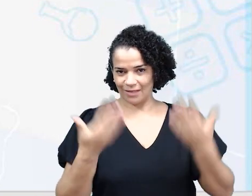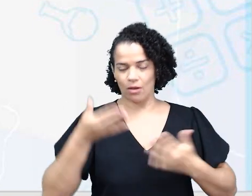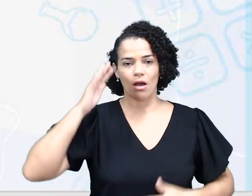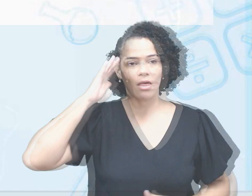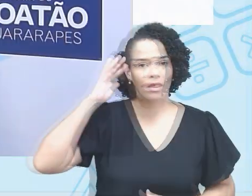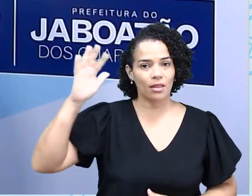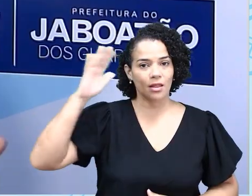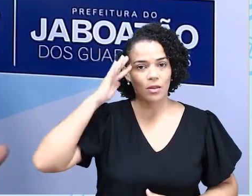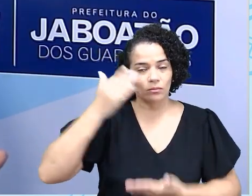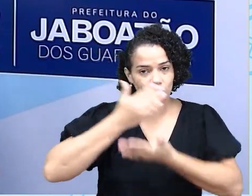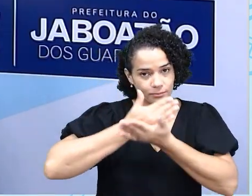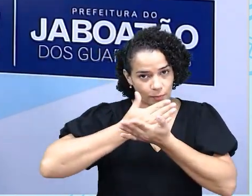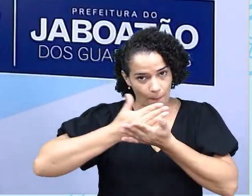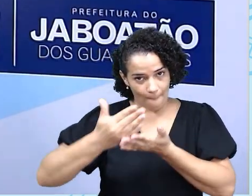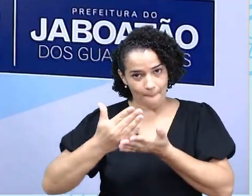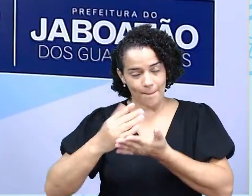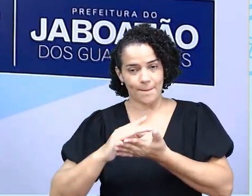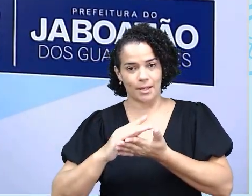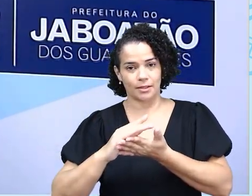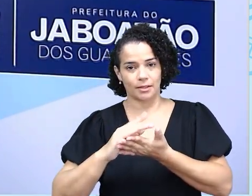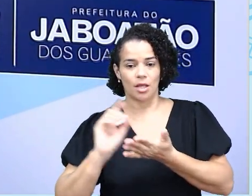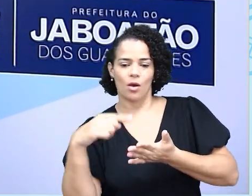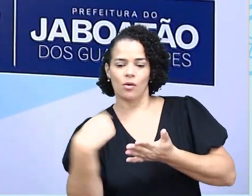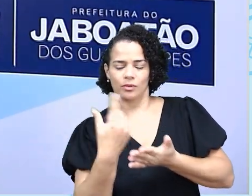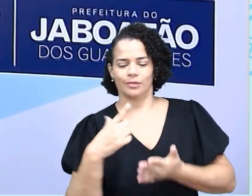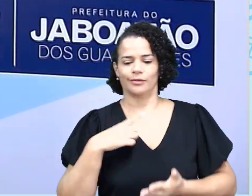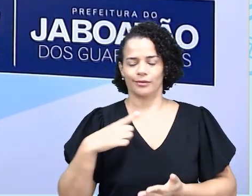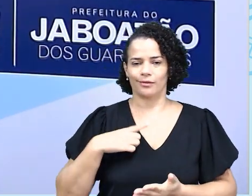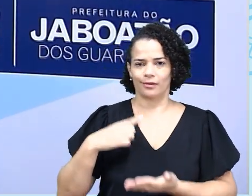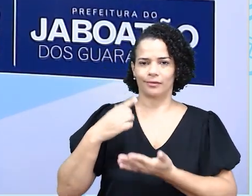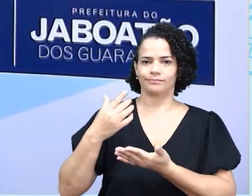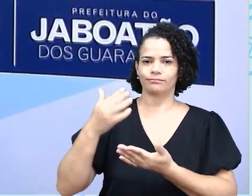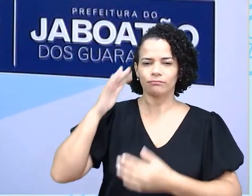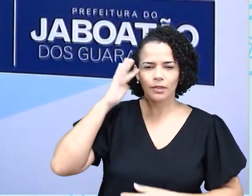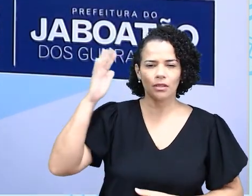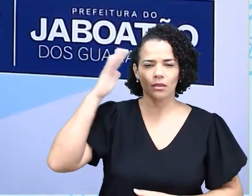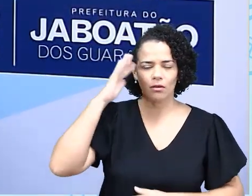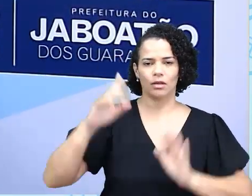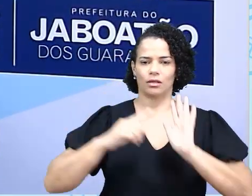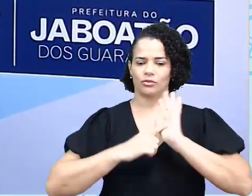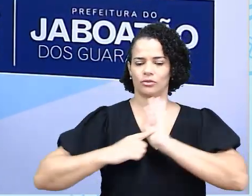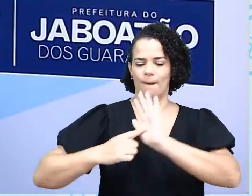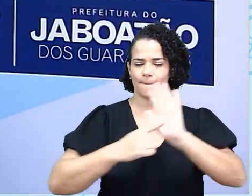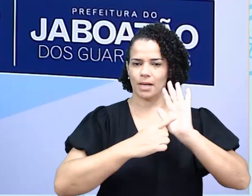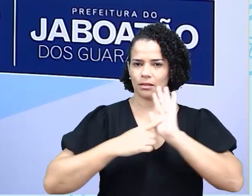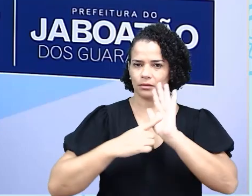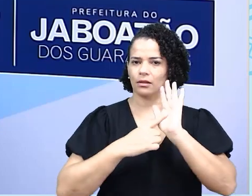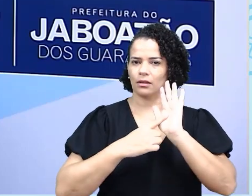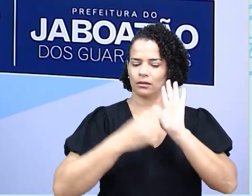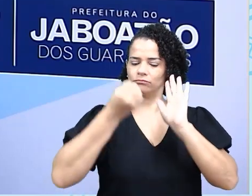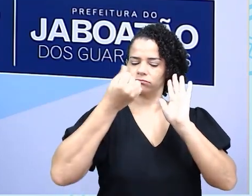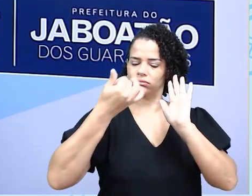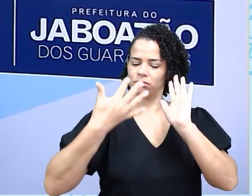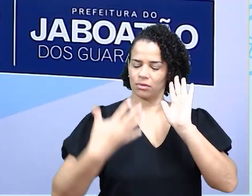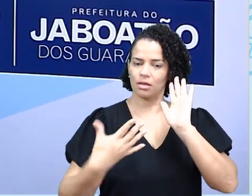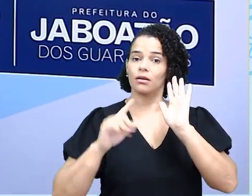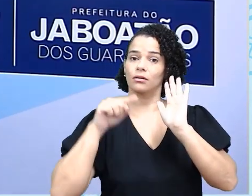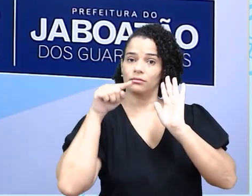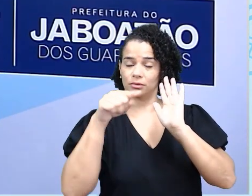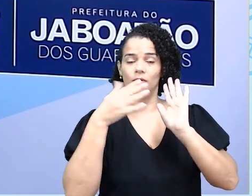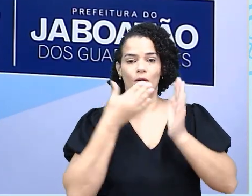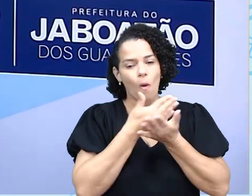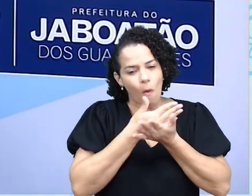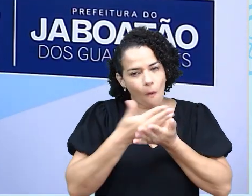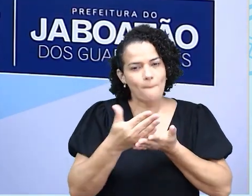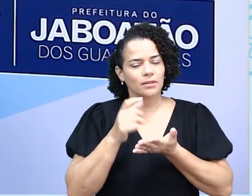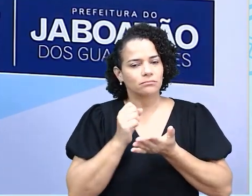teoria começa, quando a gente está com a teoria, a gente apresenta, né, daquela definição e você começa a